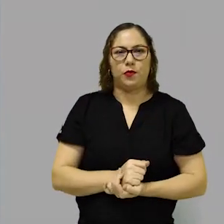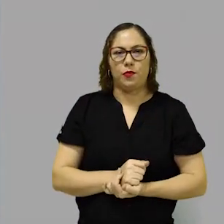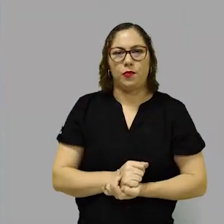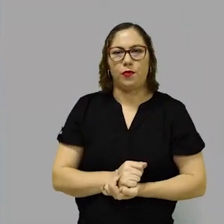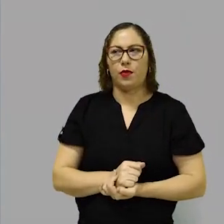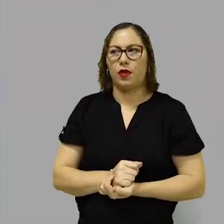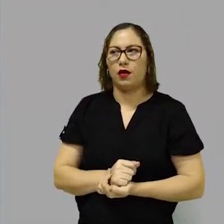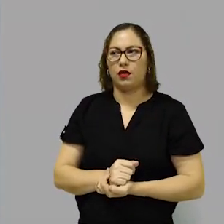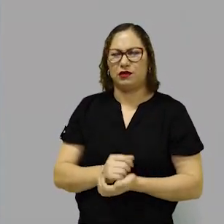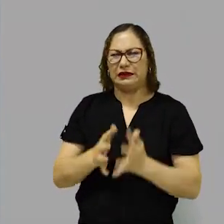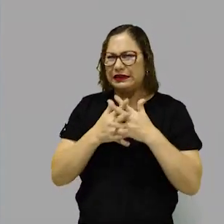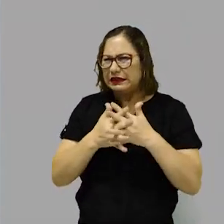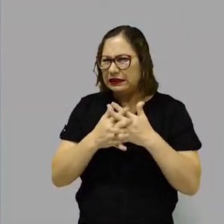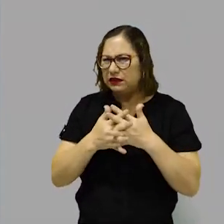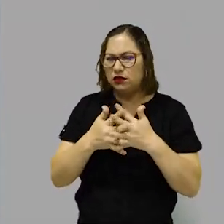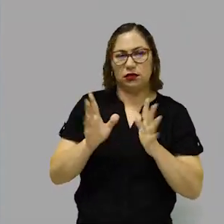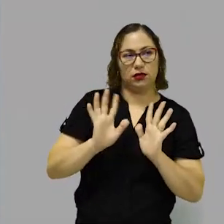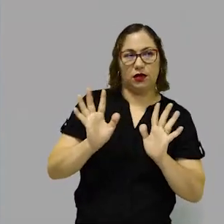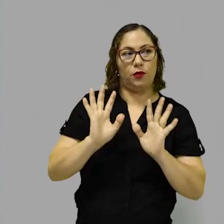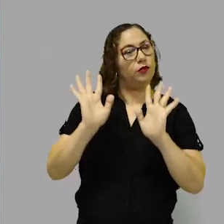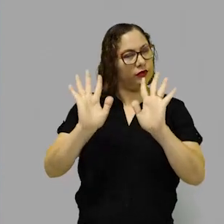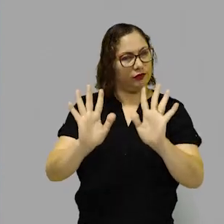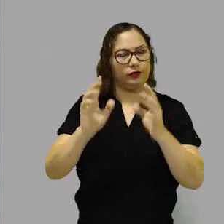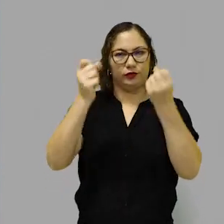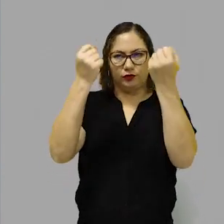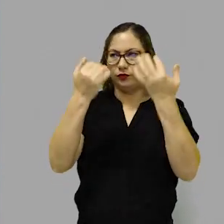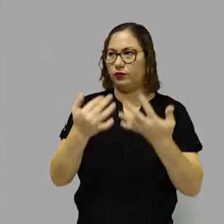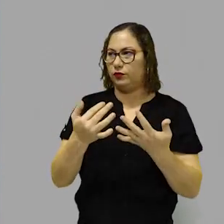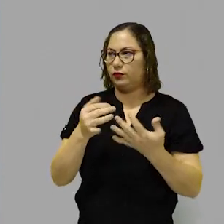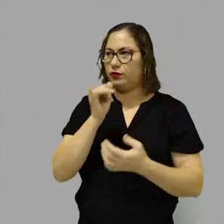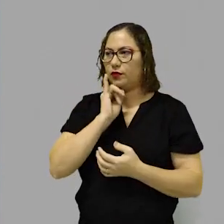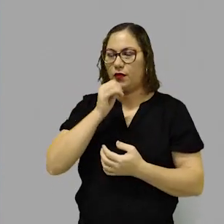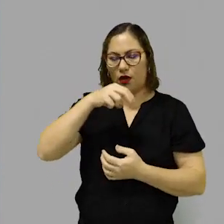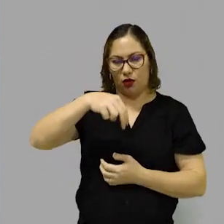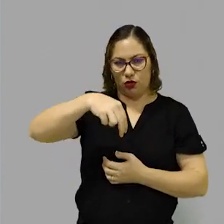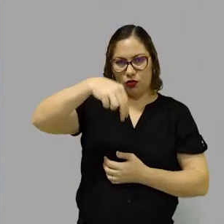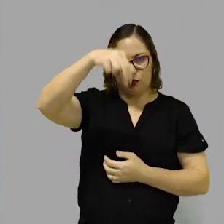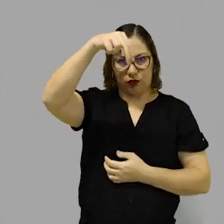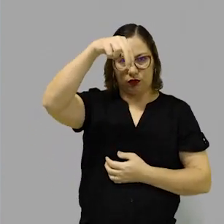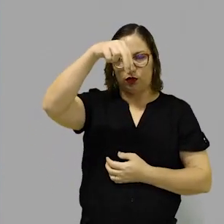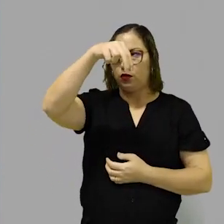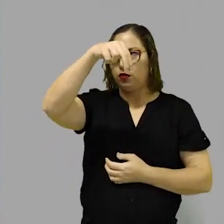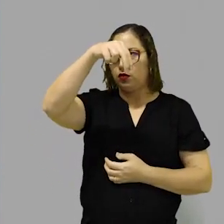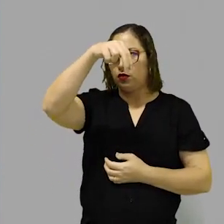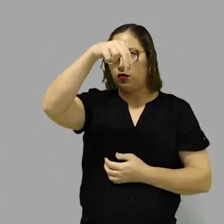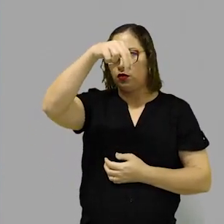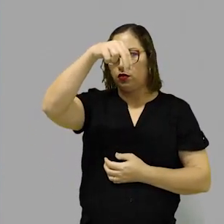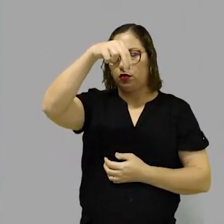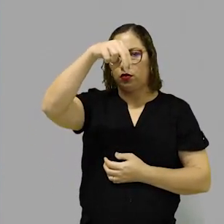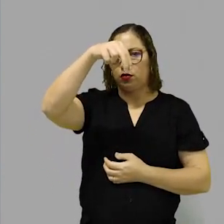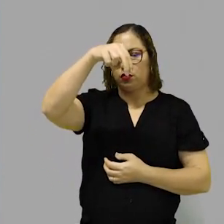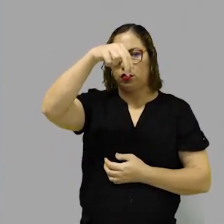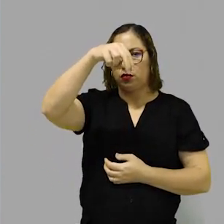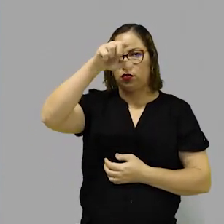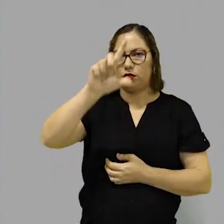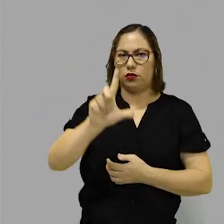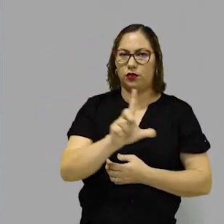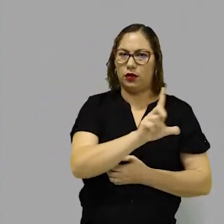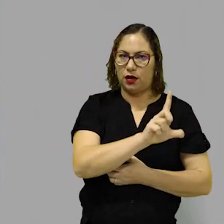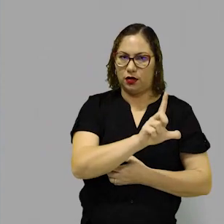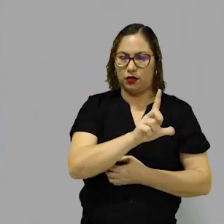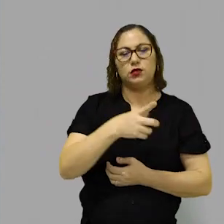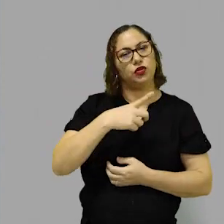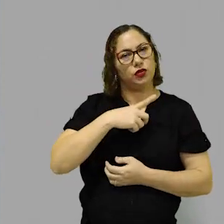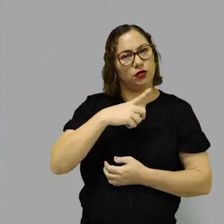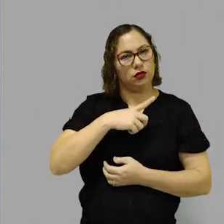colaterais. Complicou? Não complicou muito, não. Presta atenção aqui, ó. Entre o norte e o leste,